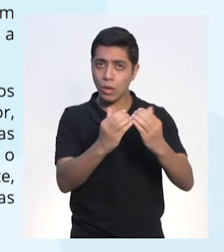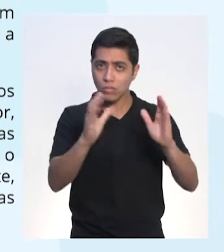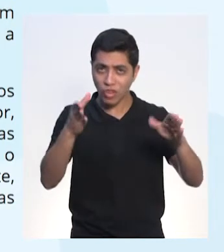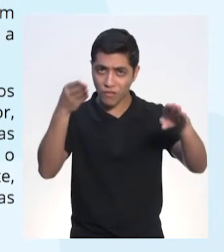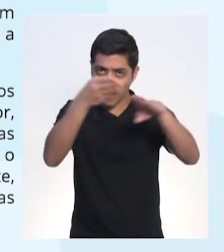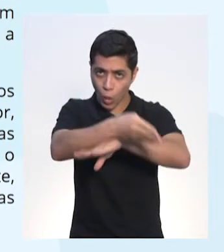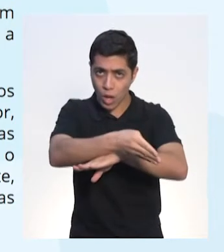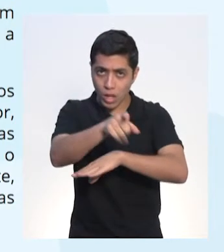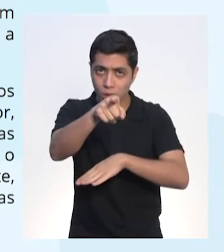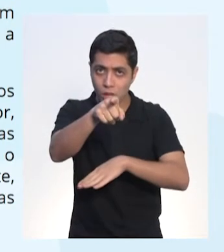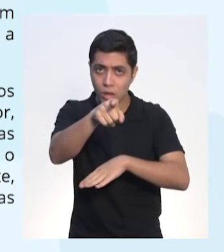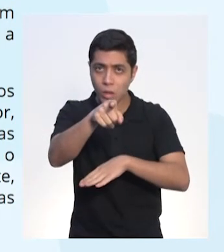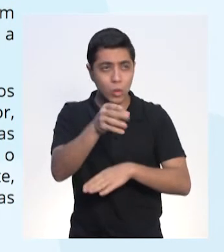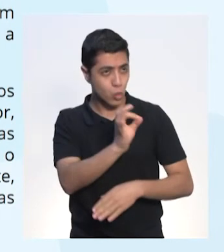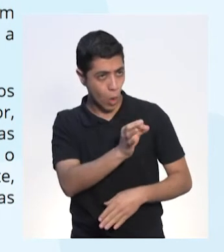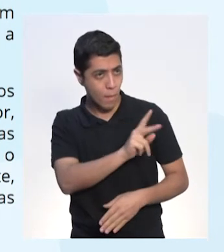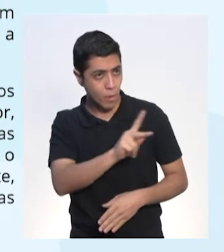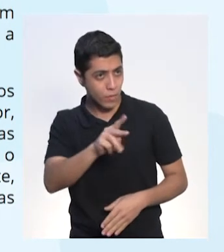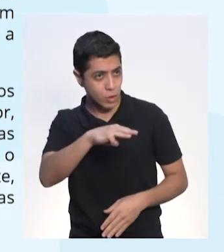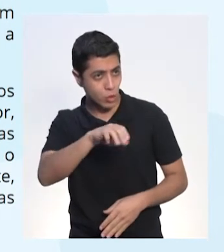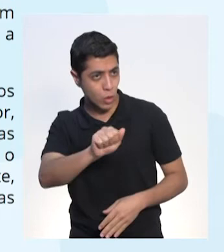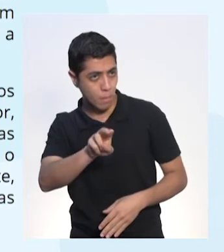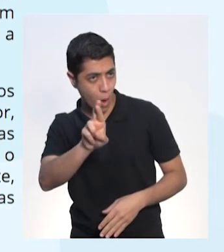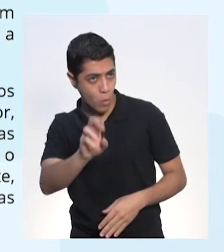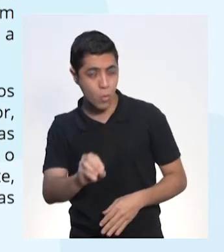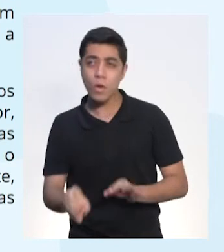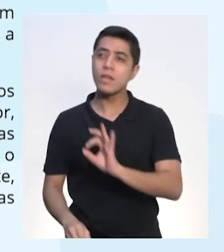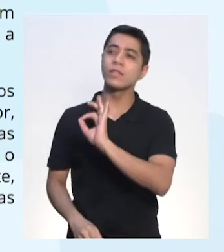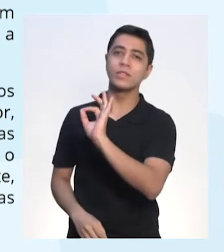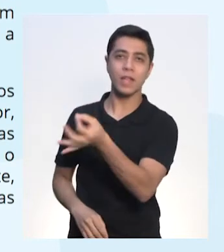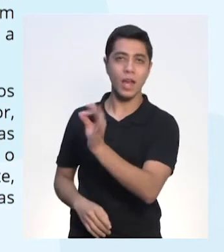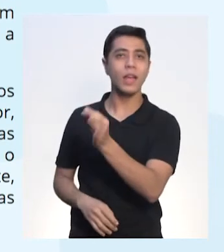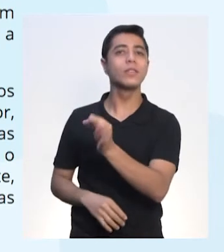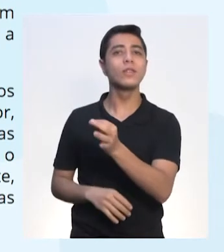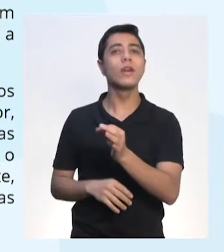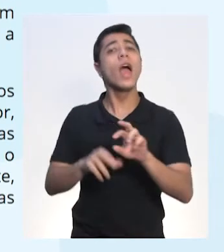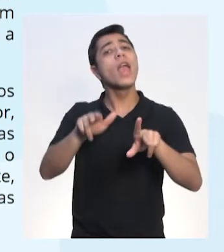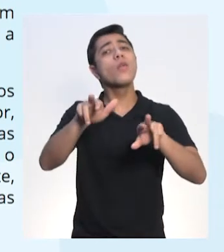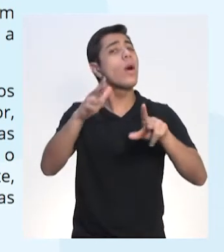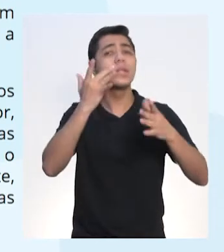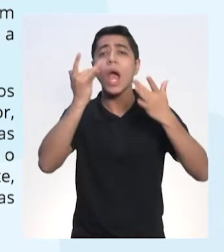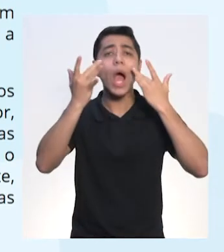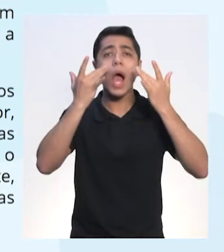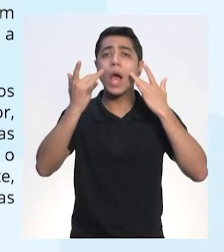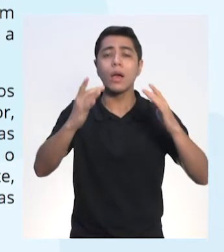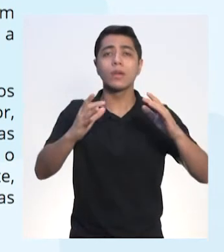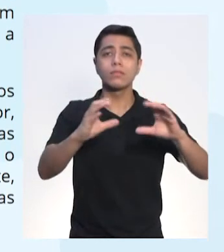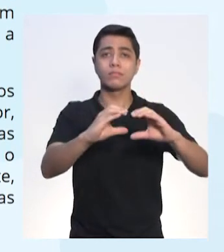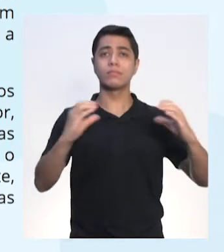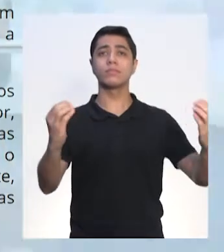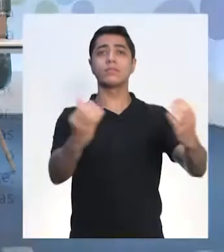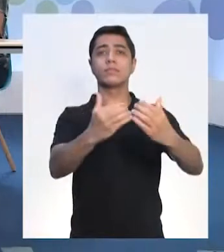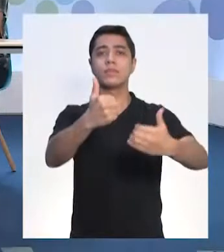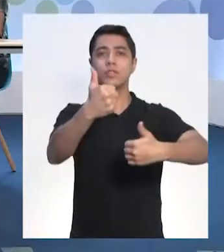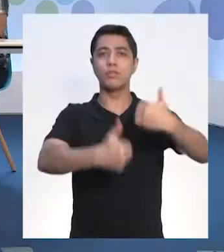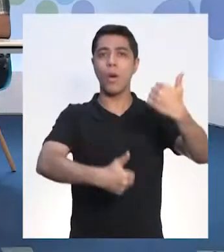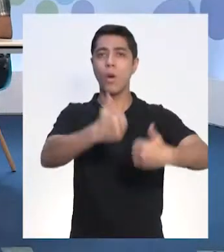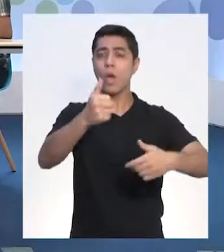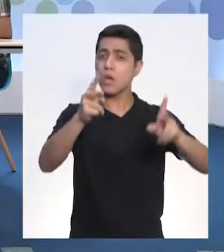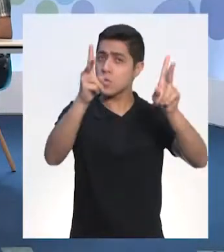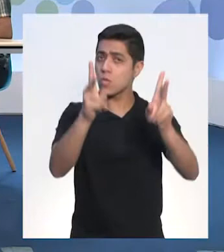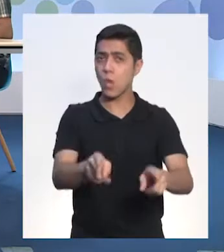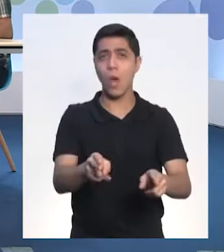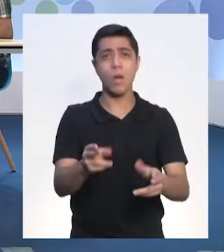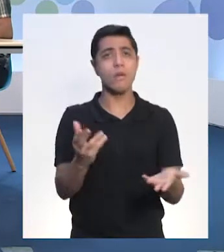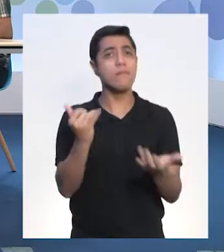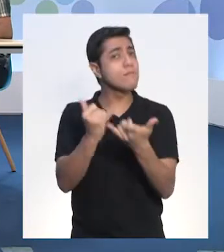de futebol, né, professor Mauro? É o espetáculo, né? O teatro. Exatamente. É quase que uma encenação teatral, o jogo de